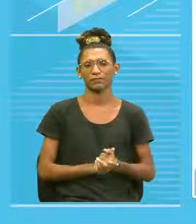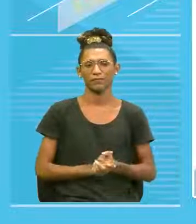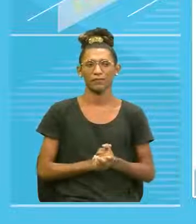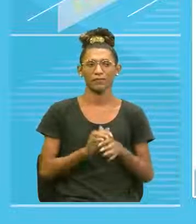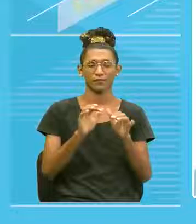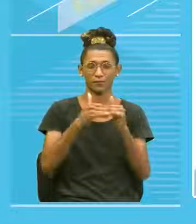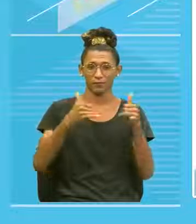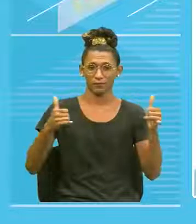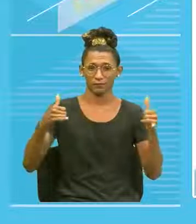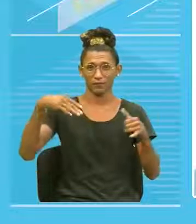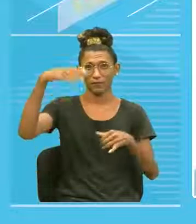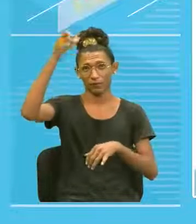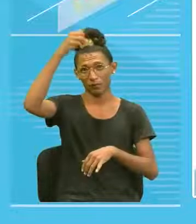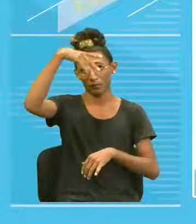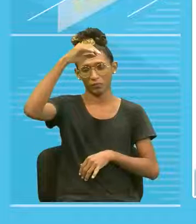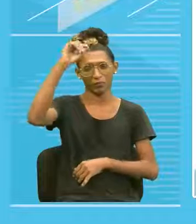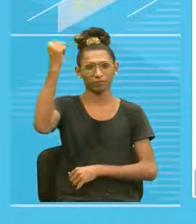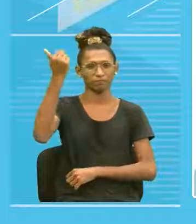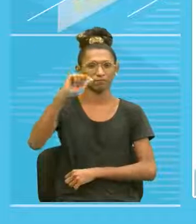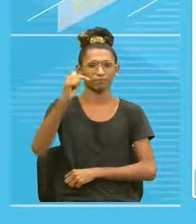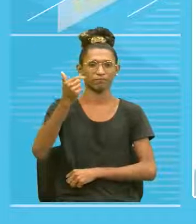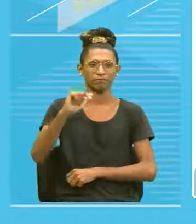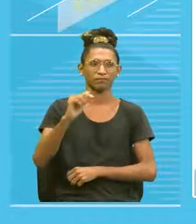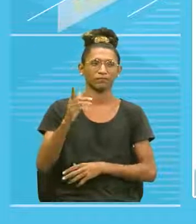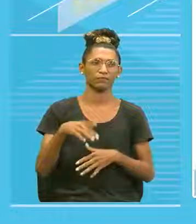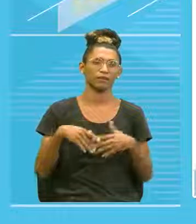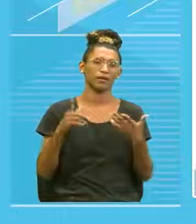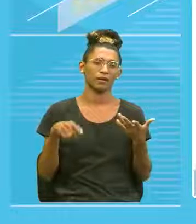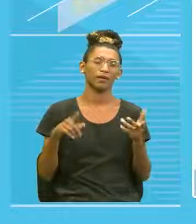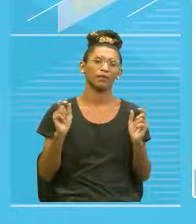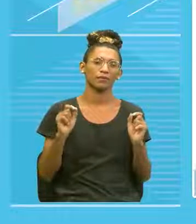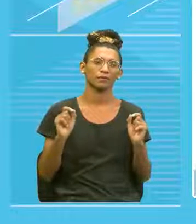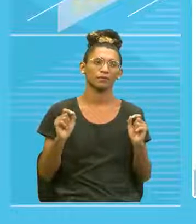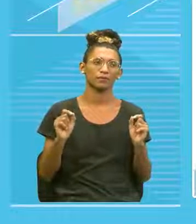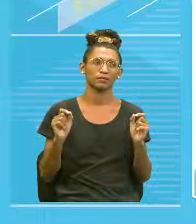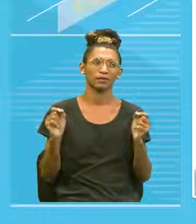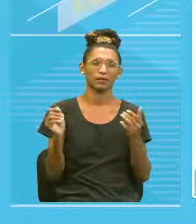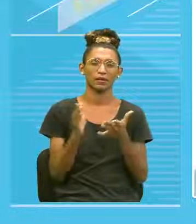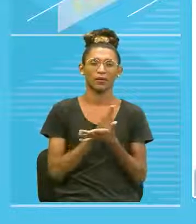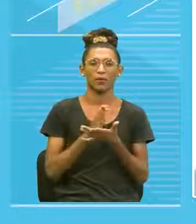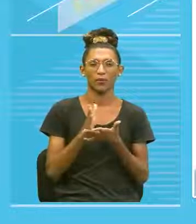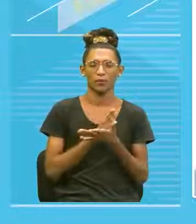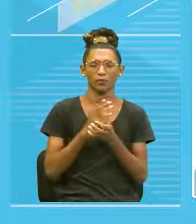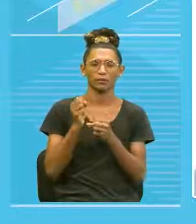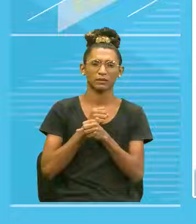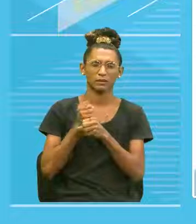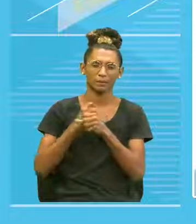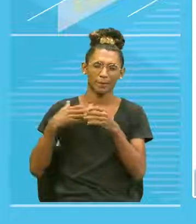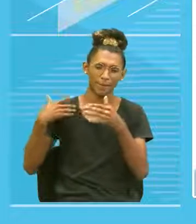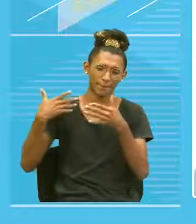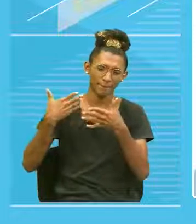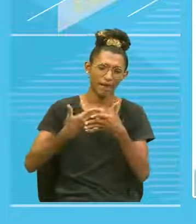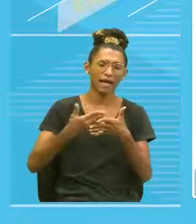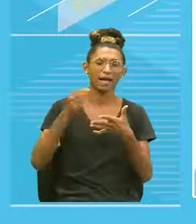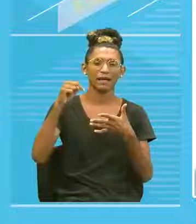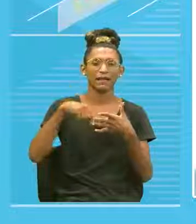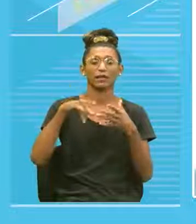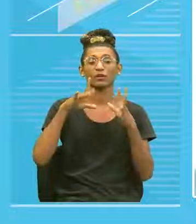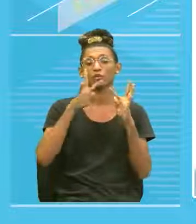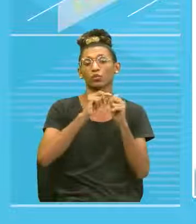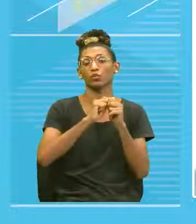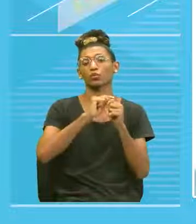a energia elétrica isso é coisa de algumas décadas para cá em todo o